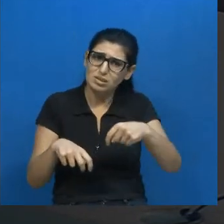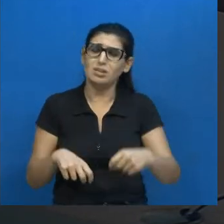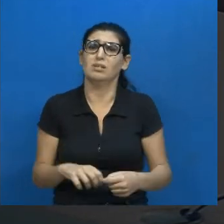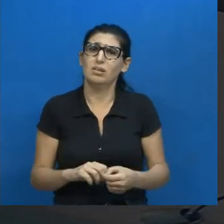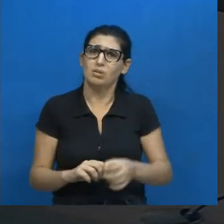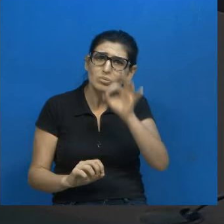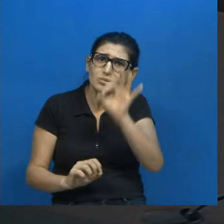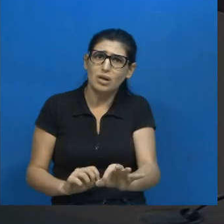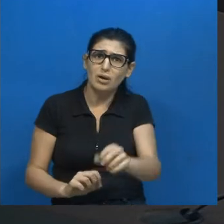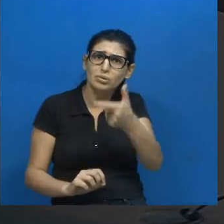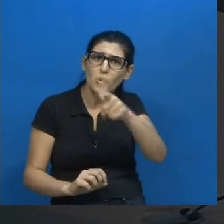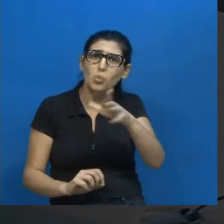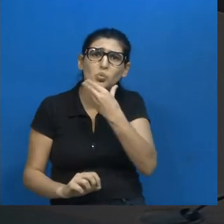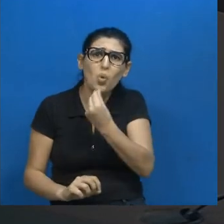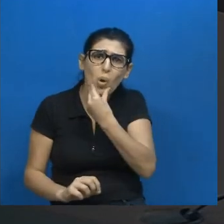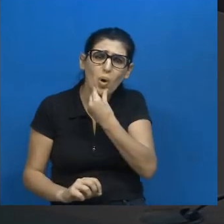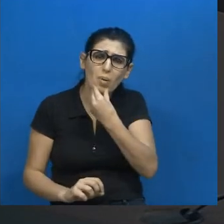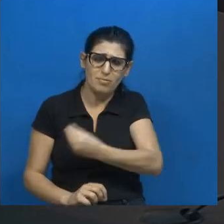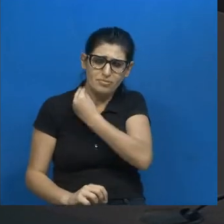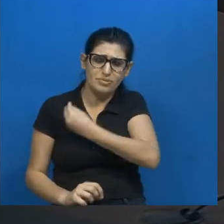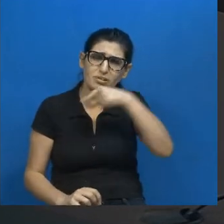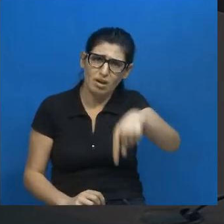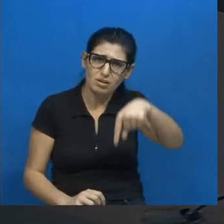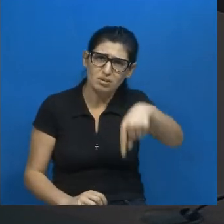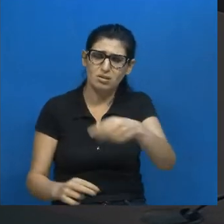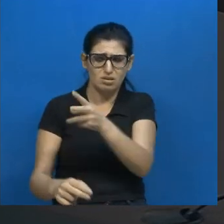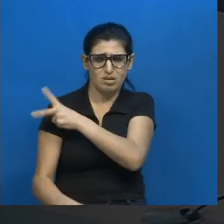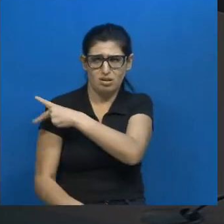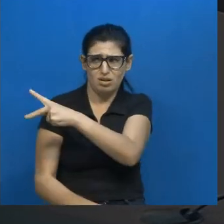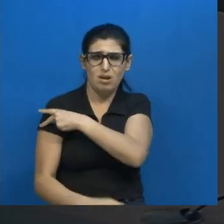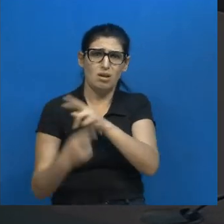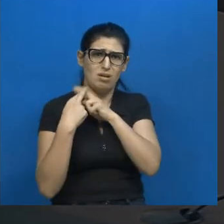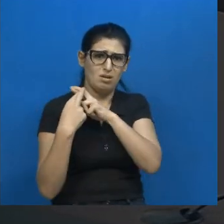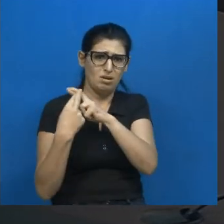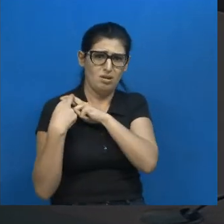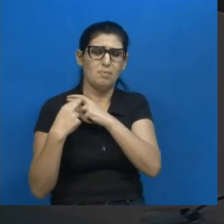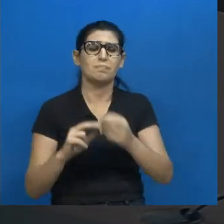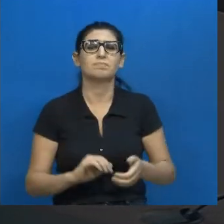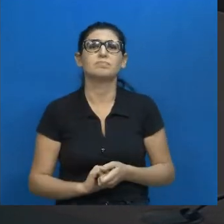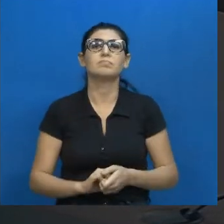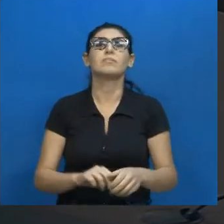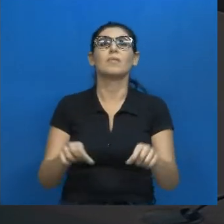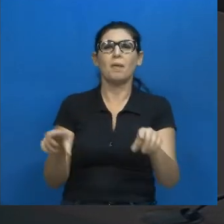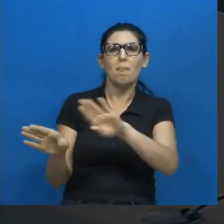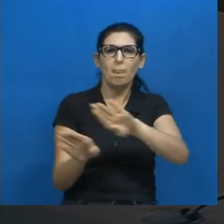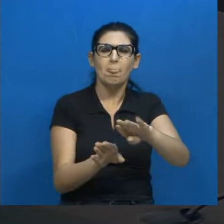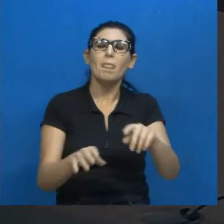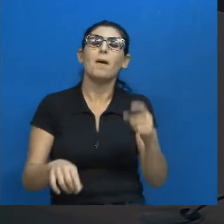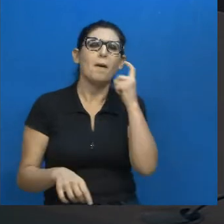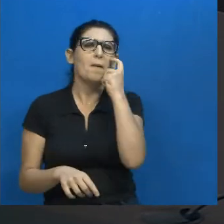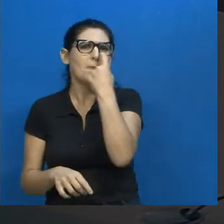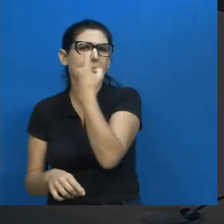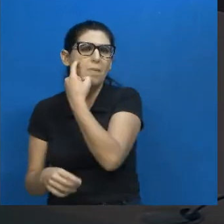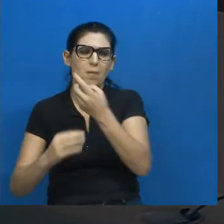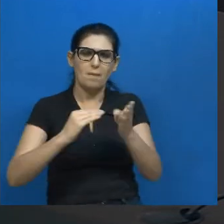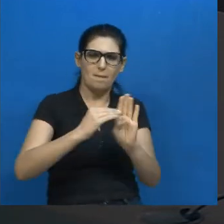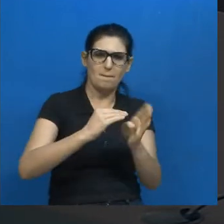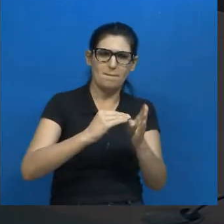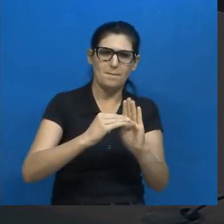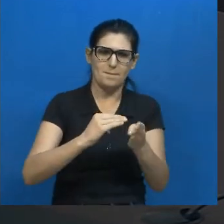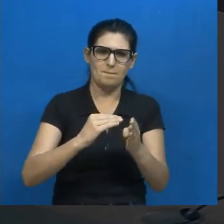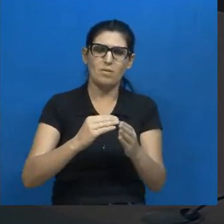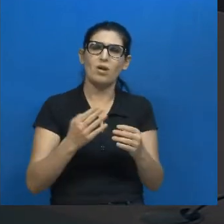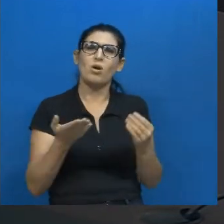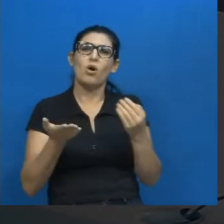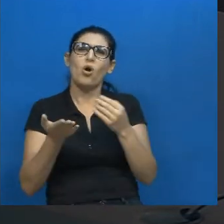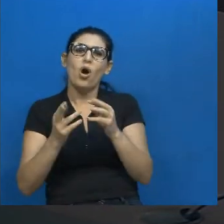dizer a você que o Parque Minha Lua, quando foram discutir, que nós discutimos em 3 reuniões, o Parque Minha Lua, no começo das reuniões, ele não